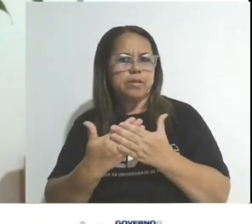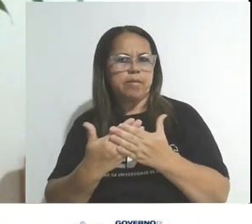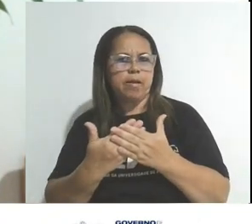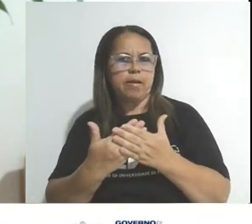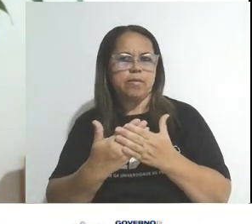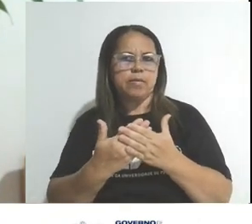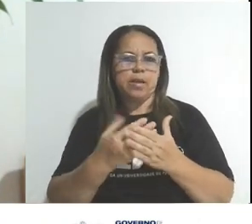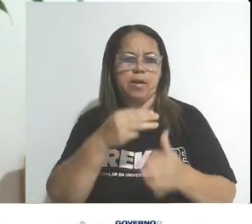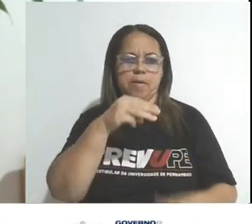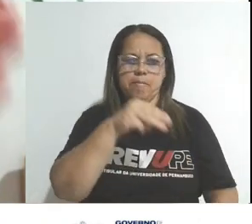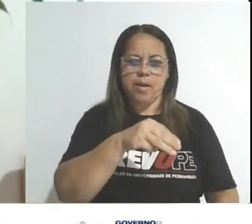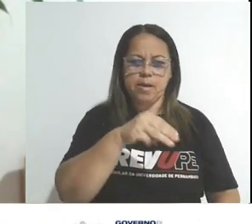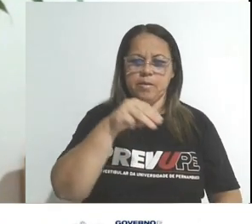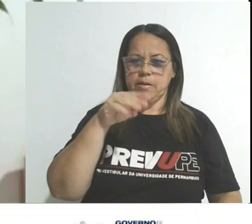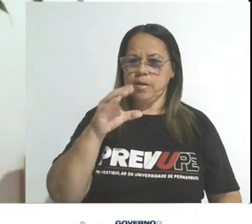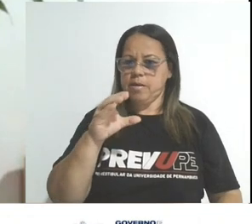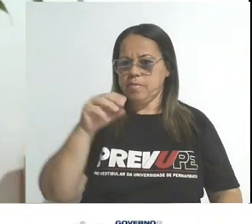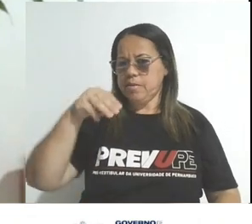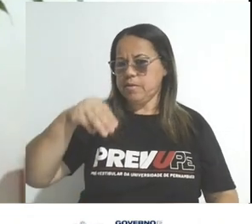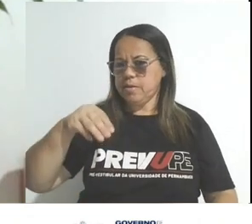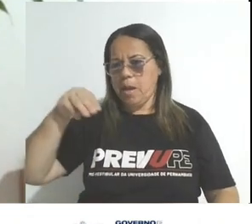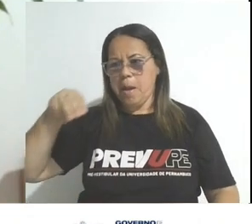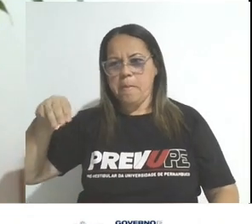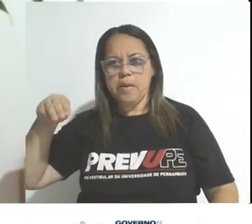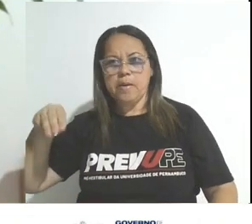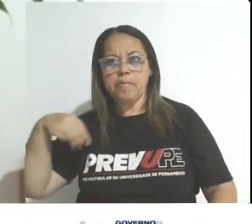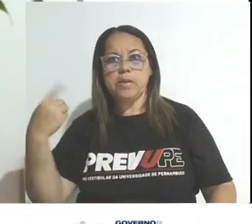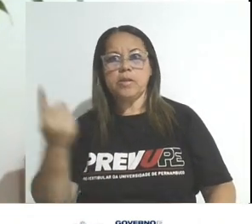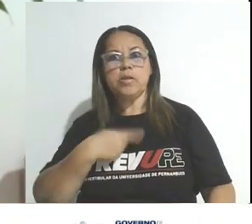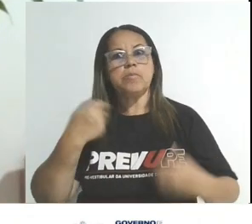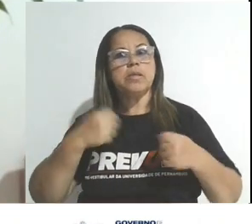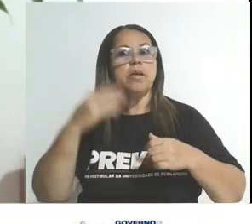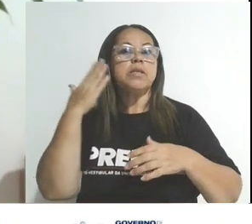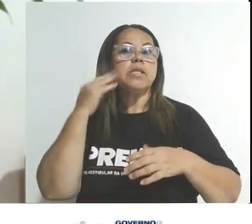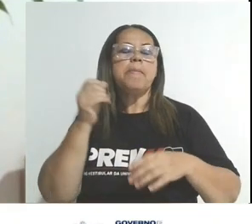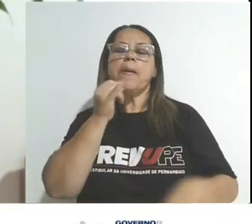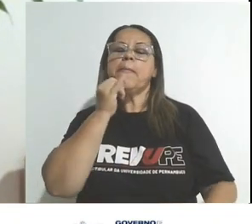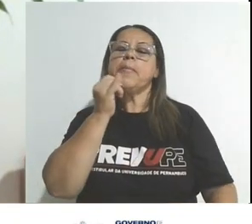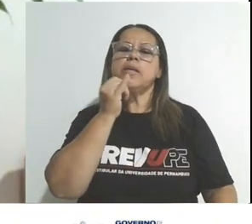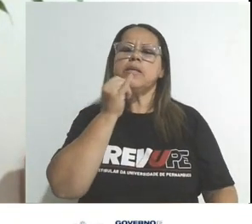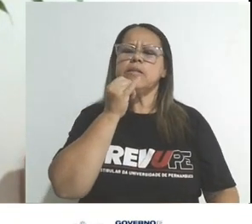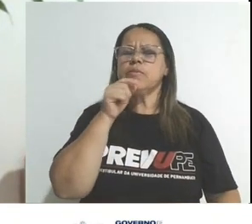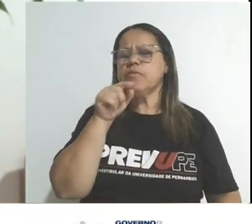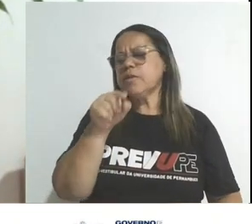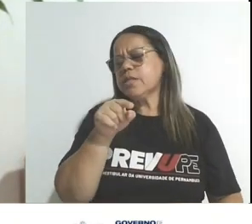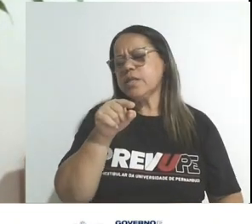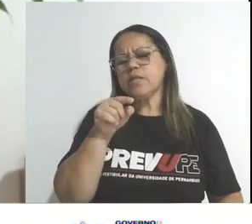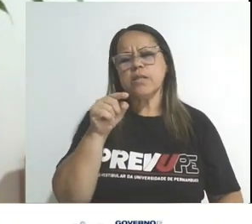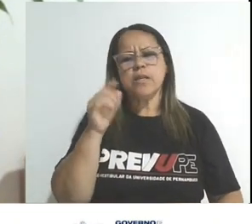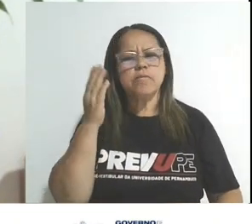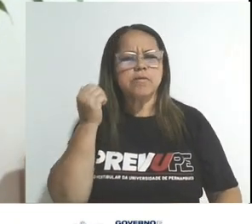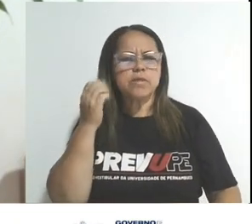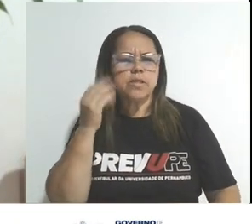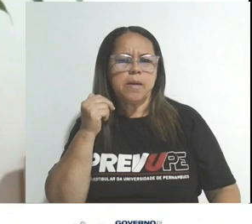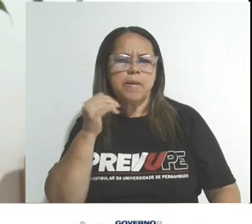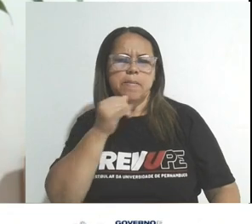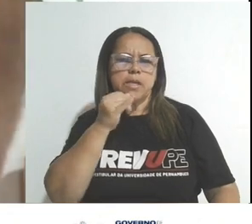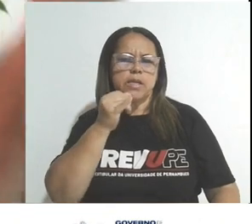a gente precisa fazer é saber essa relação. Por exemplo, você já ouviu falar de que na determinada